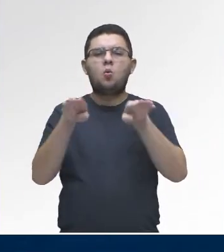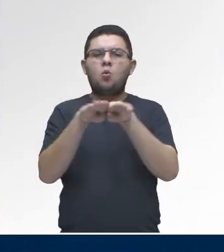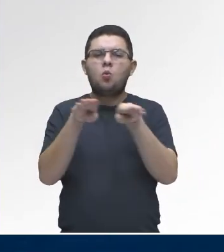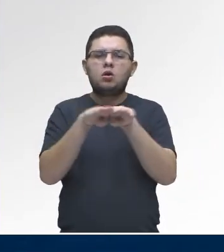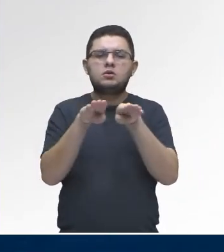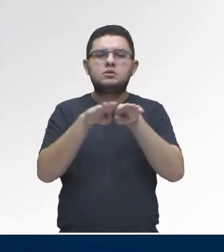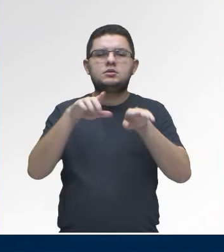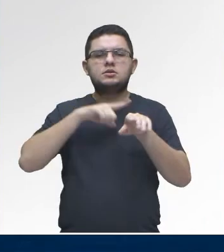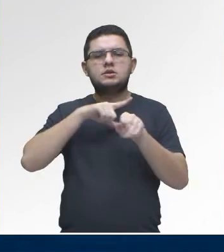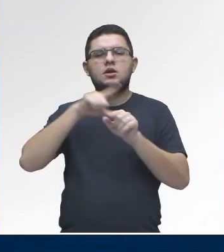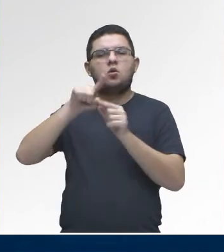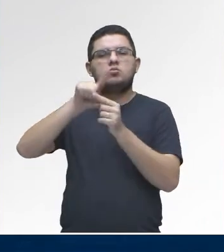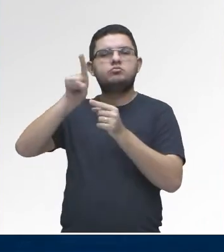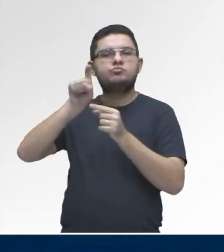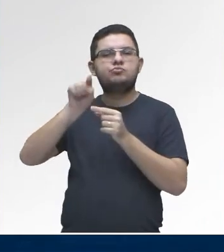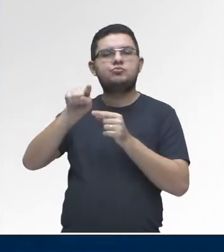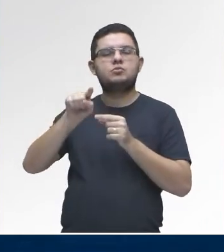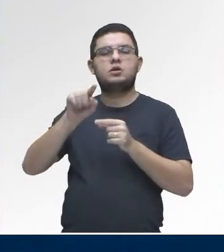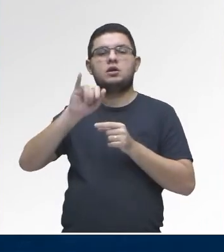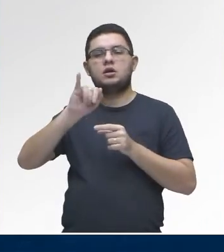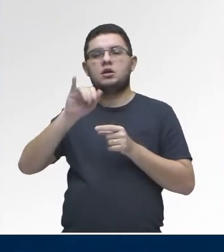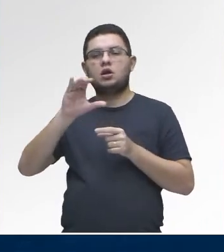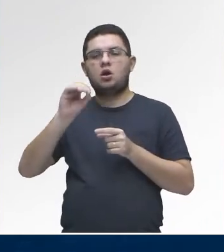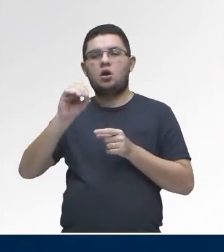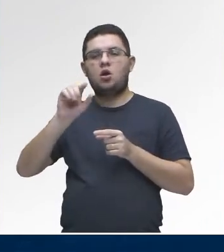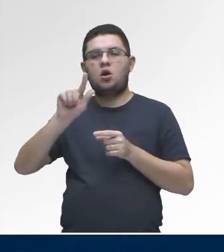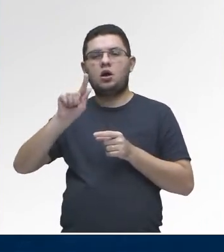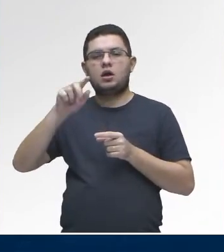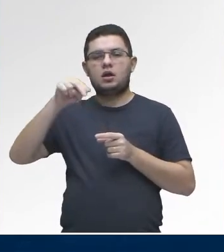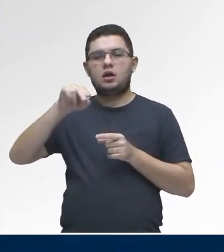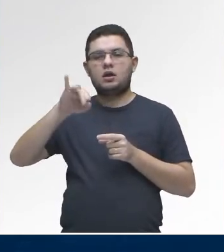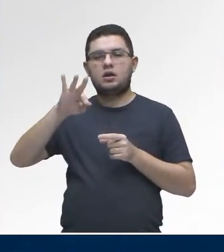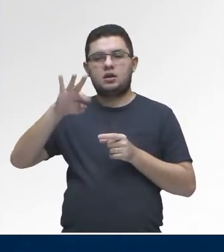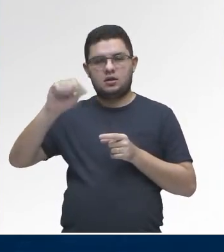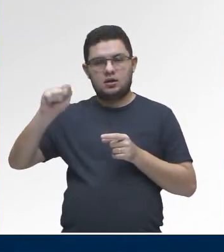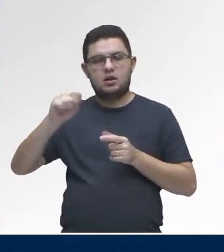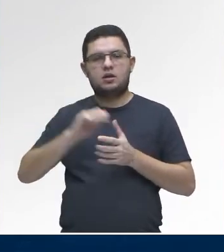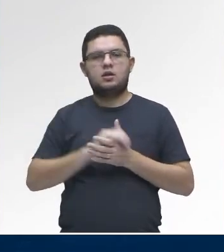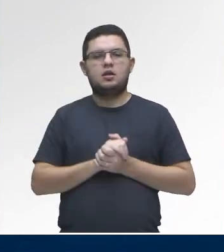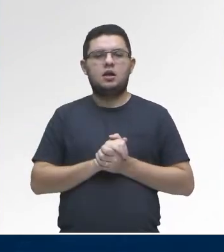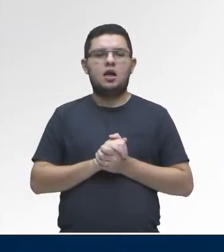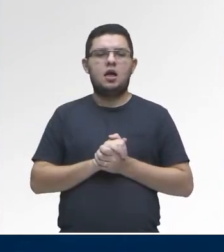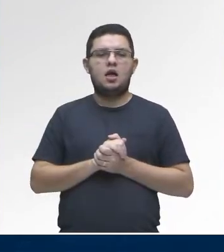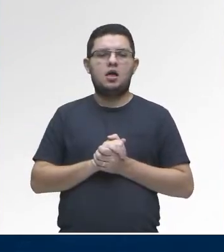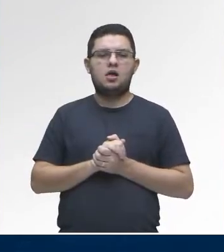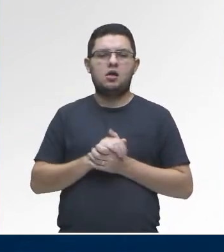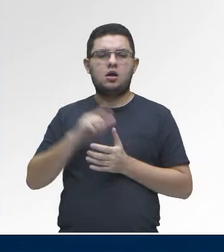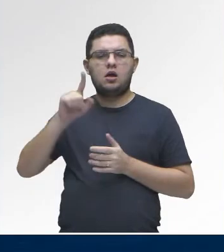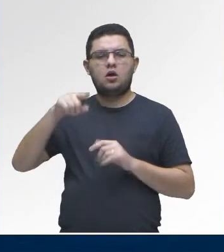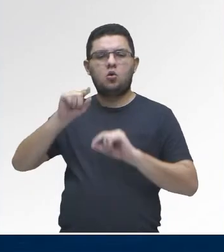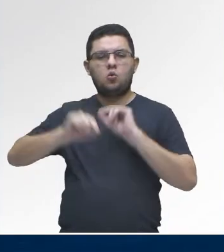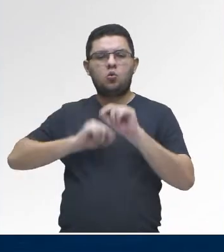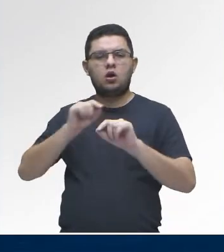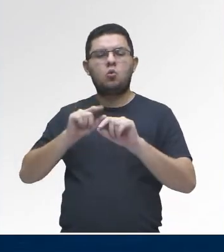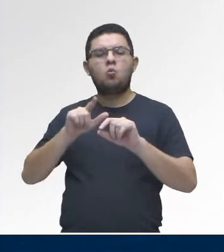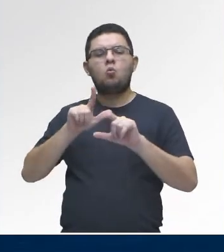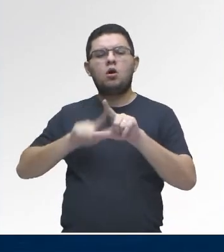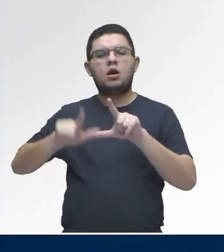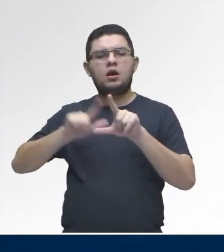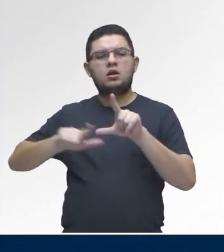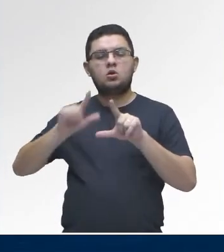incógnitas. Né? O que é essa incógnita? É justamente a nossa letra aqui, né, que a gente utiliza